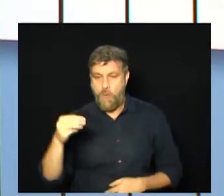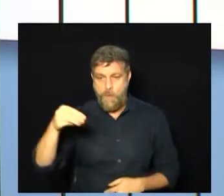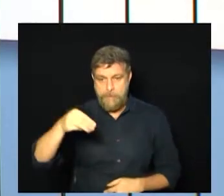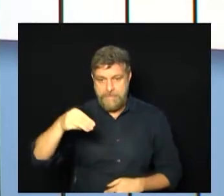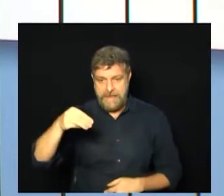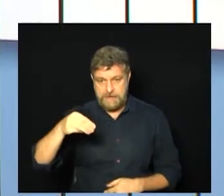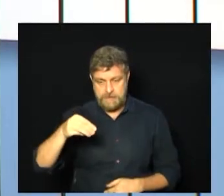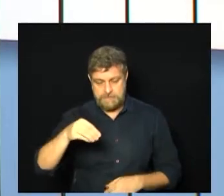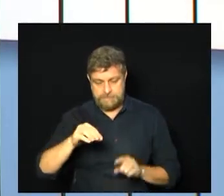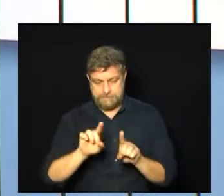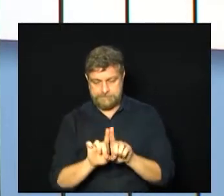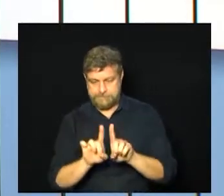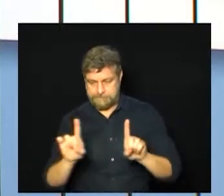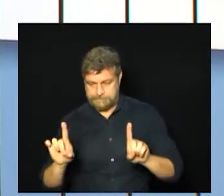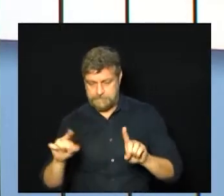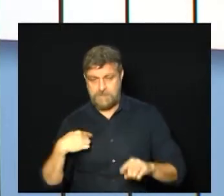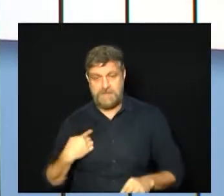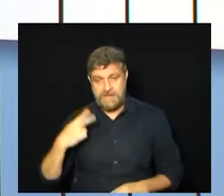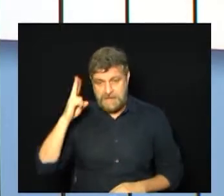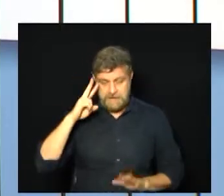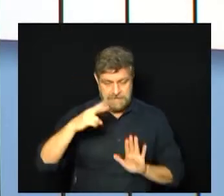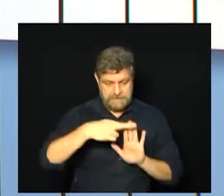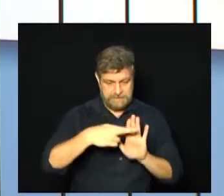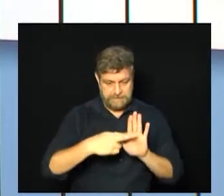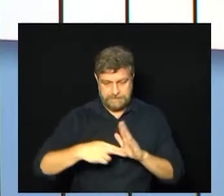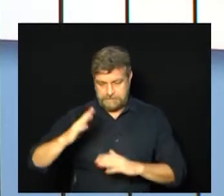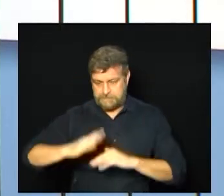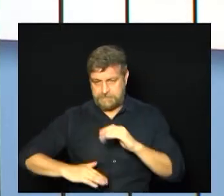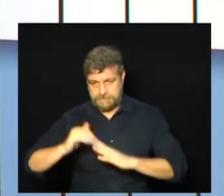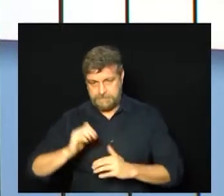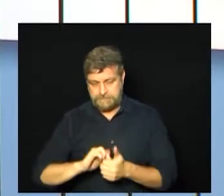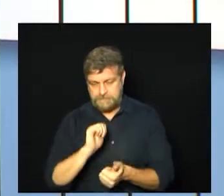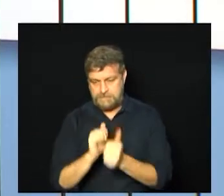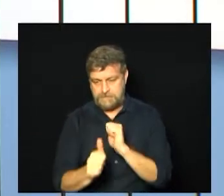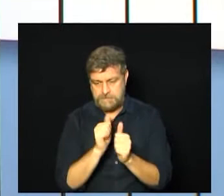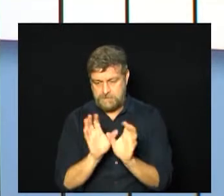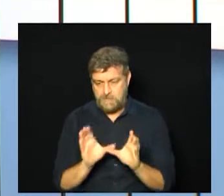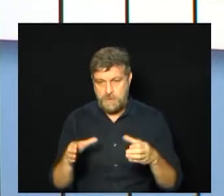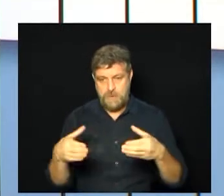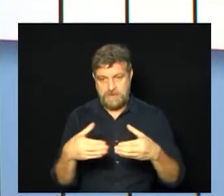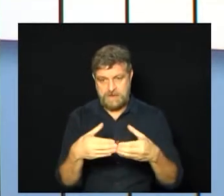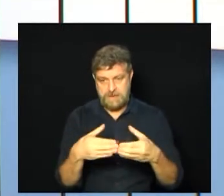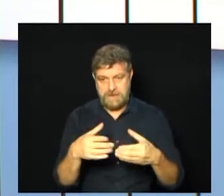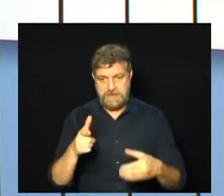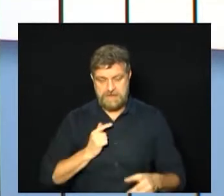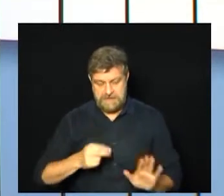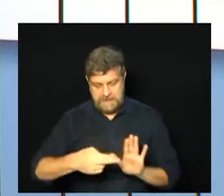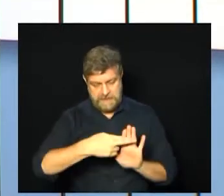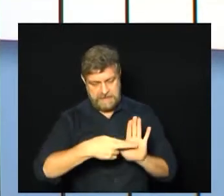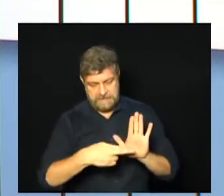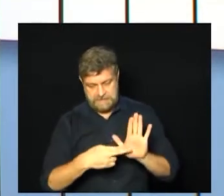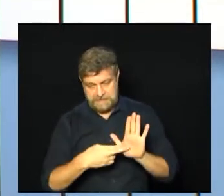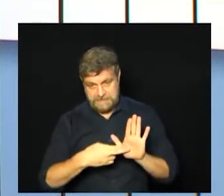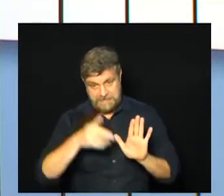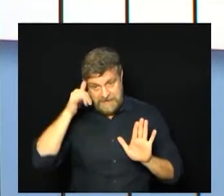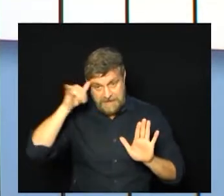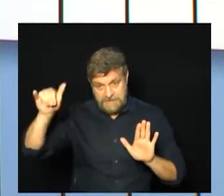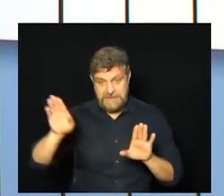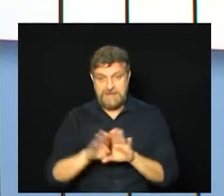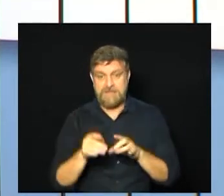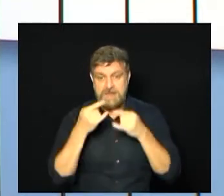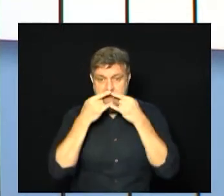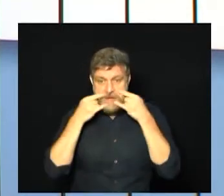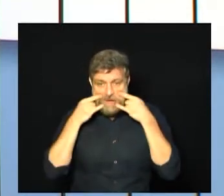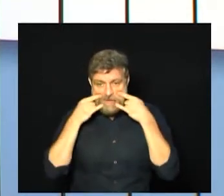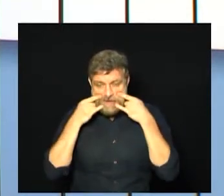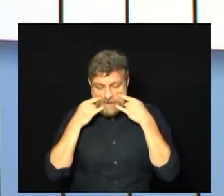que dentro dessas regras, olha, na prática de esportes coletivos, além das medidas de prevenção, o uso de máscara